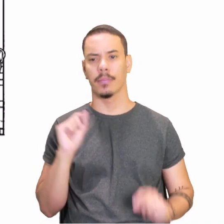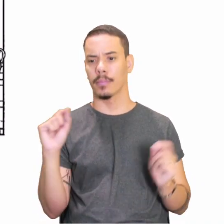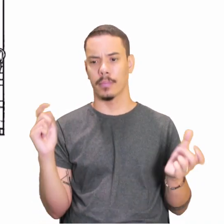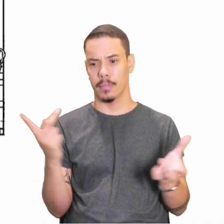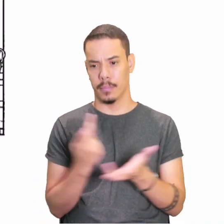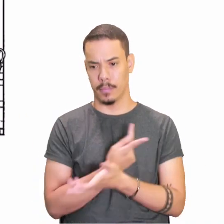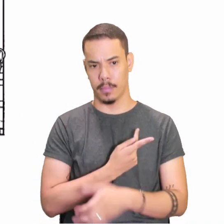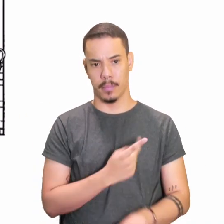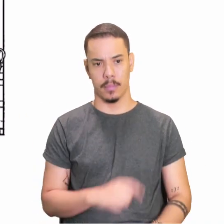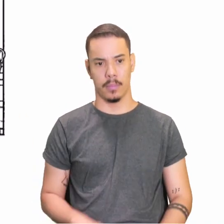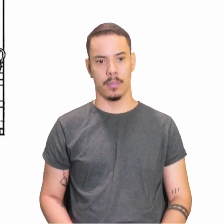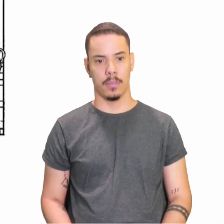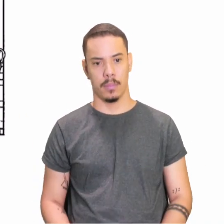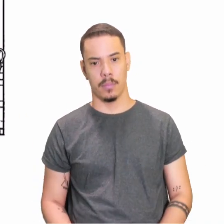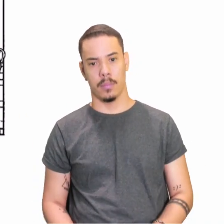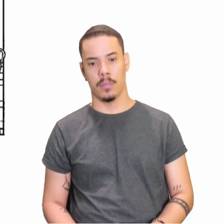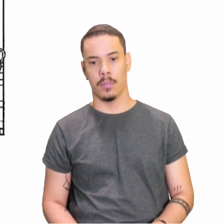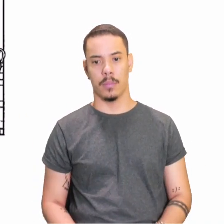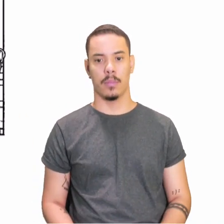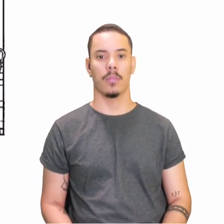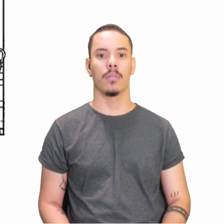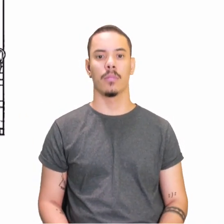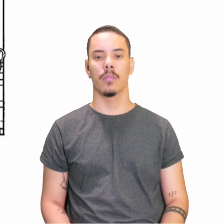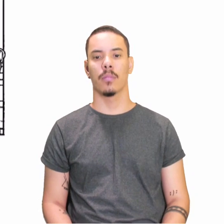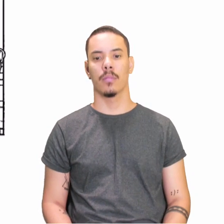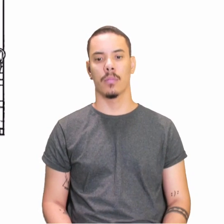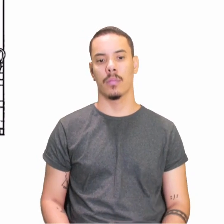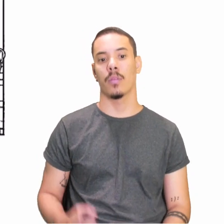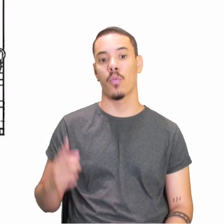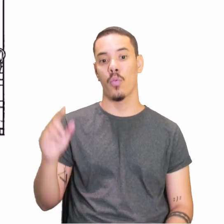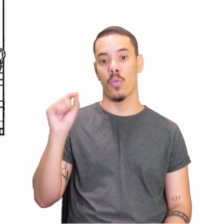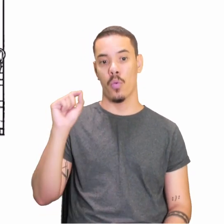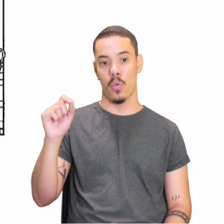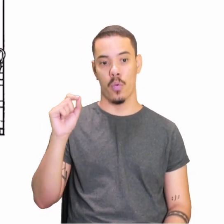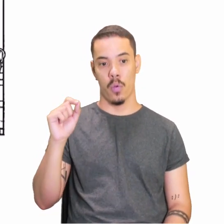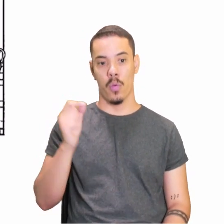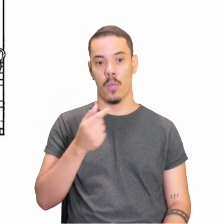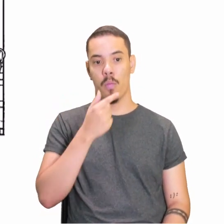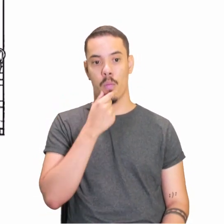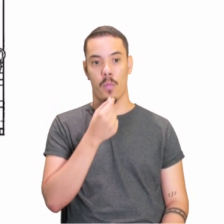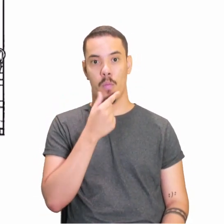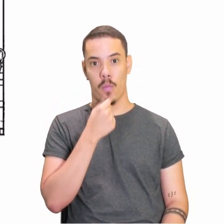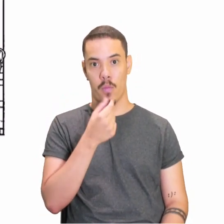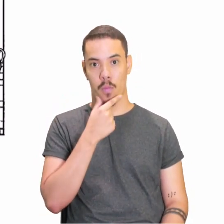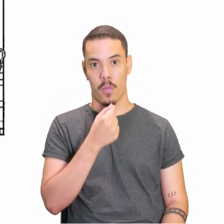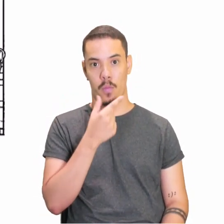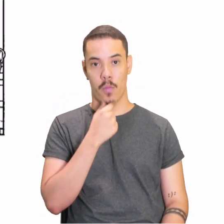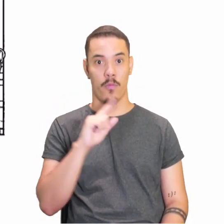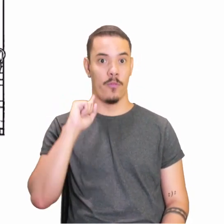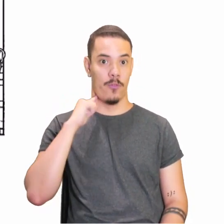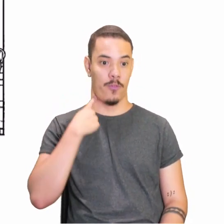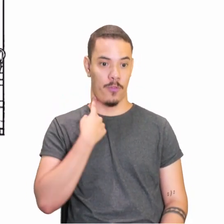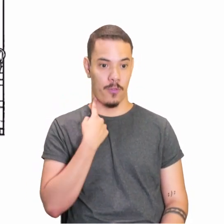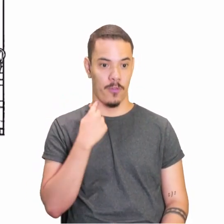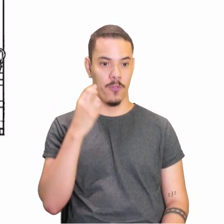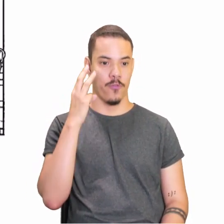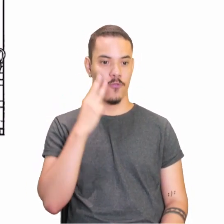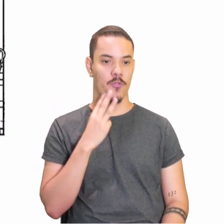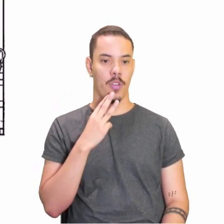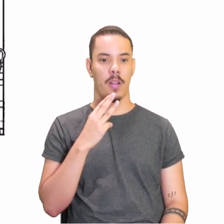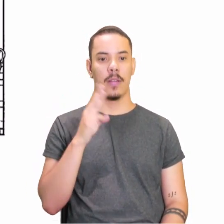acontece? Aconteceu o seguinte, que o Cascão e a Mônica foi